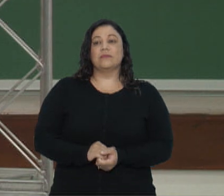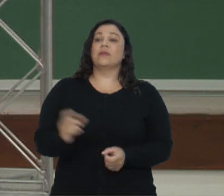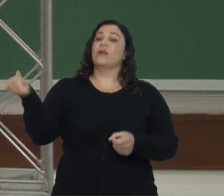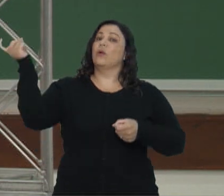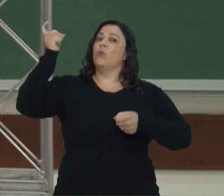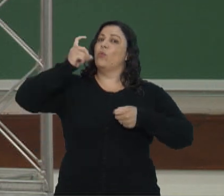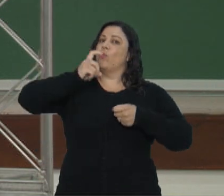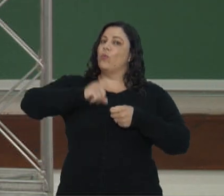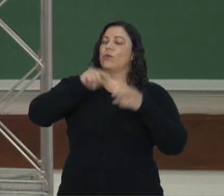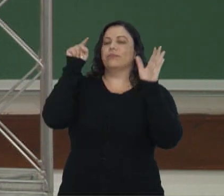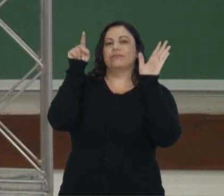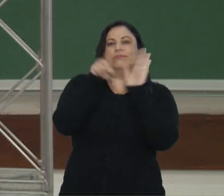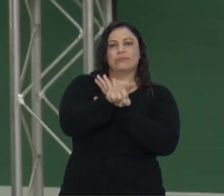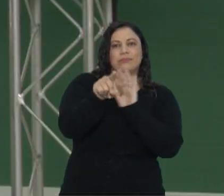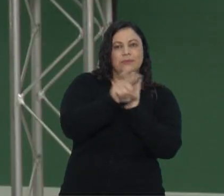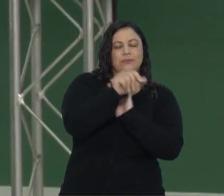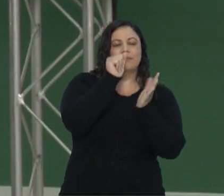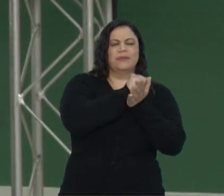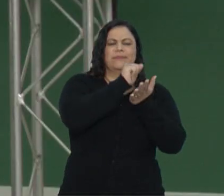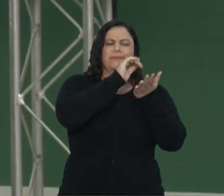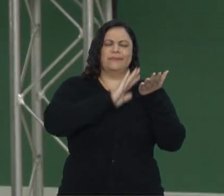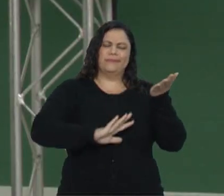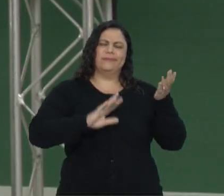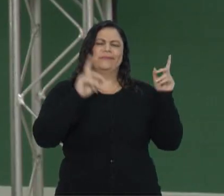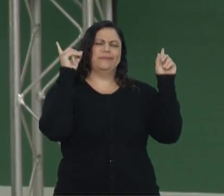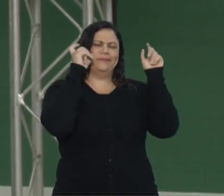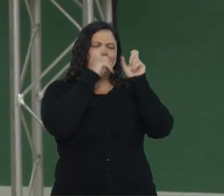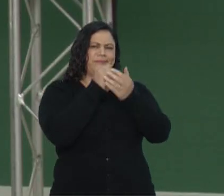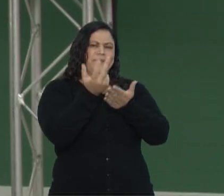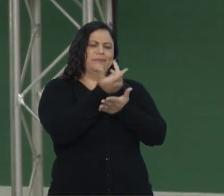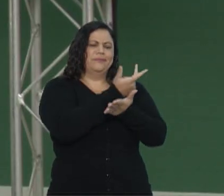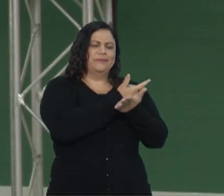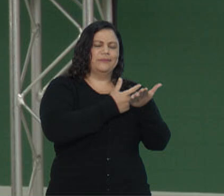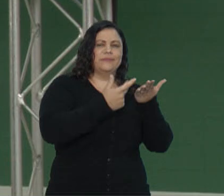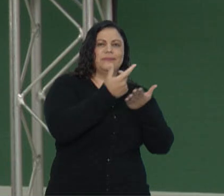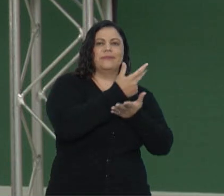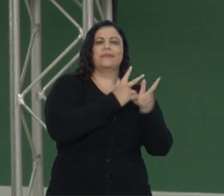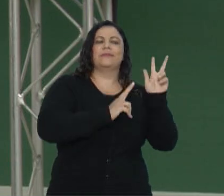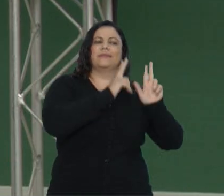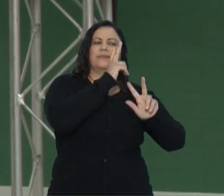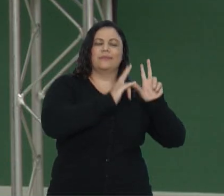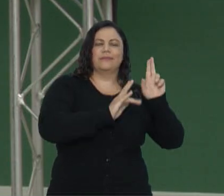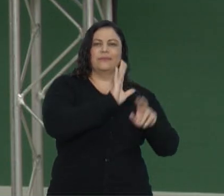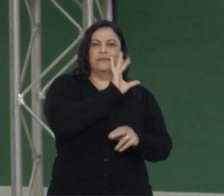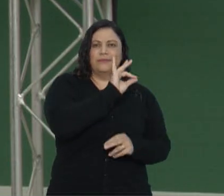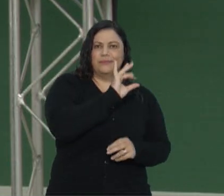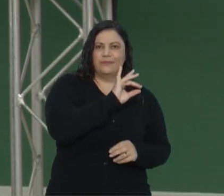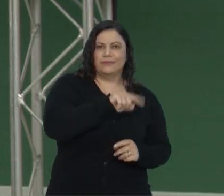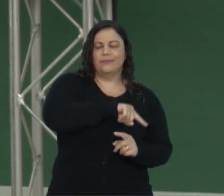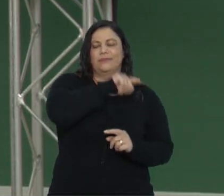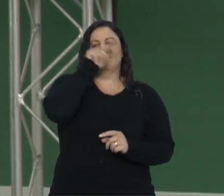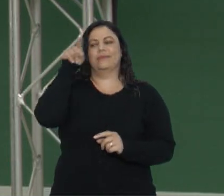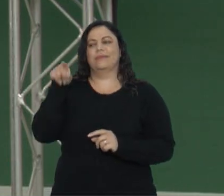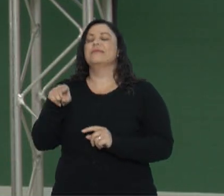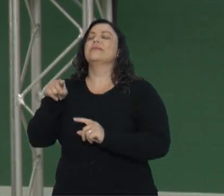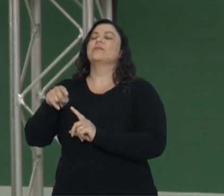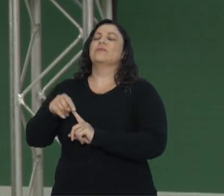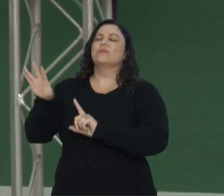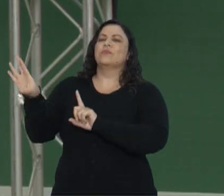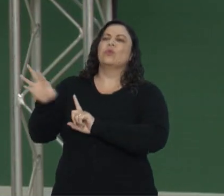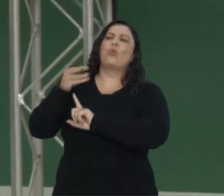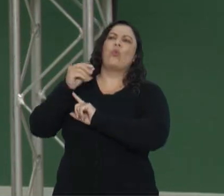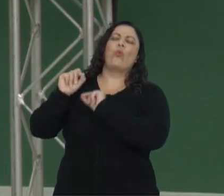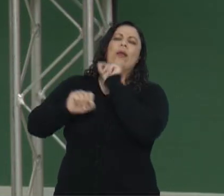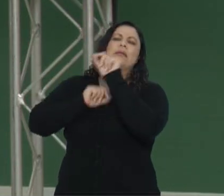Voltamos com o quiz, depois daquela atividade difícil de desenhar, recortar, colar. O artista retratava a maioria dos seus personagens como